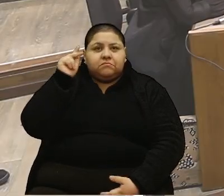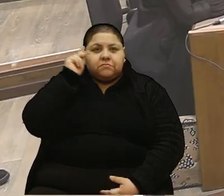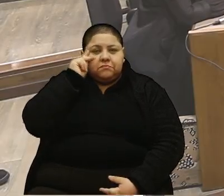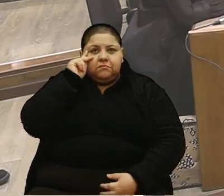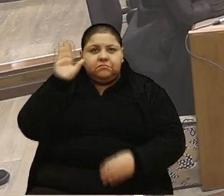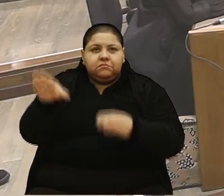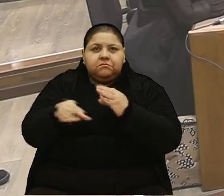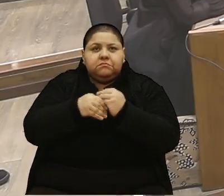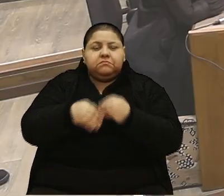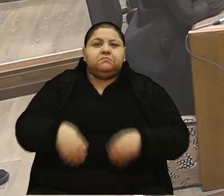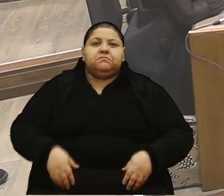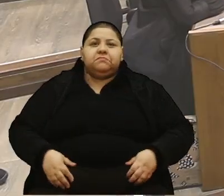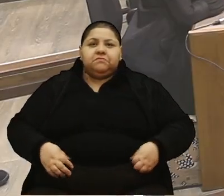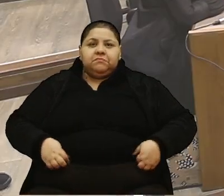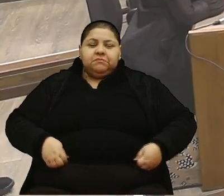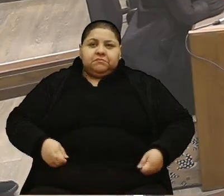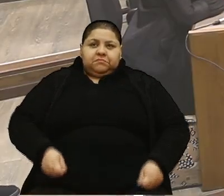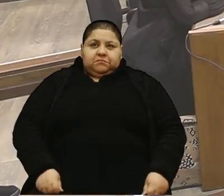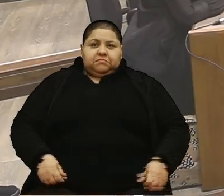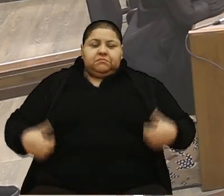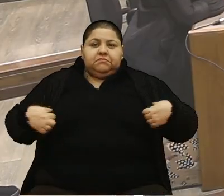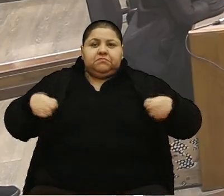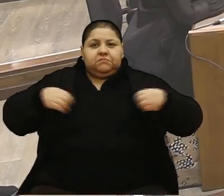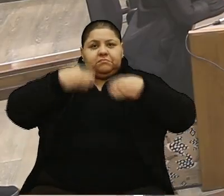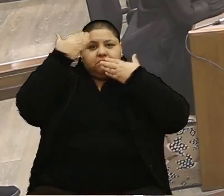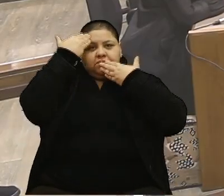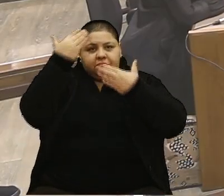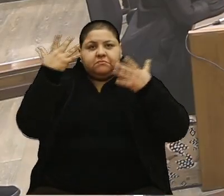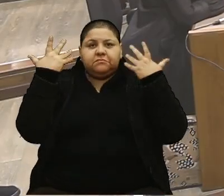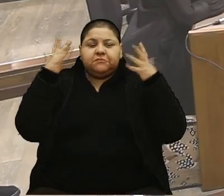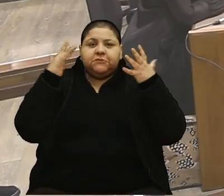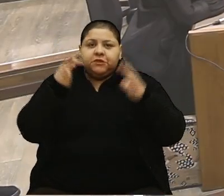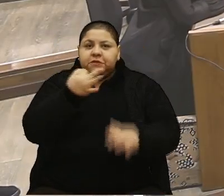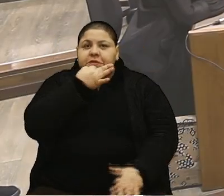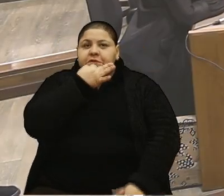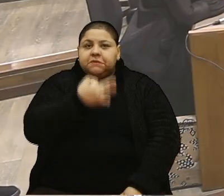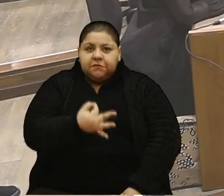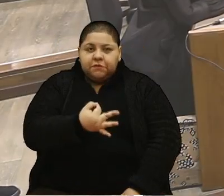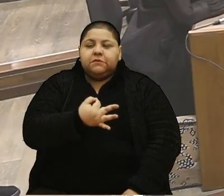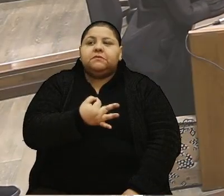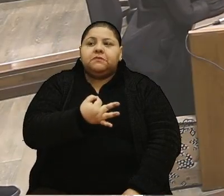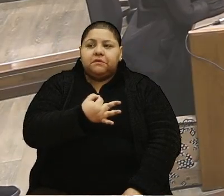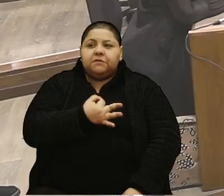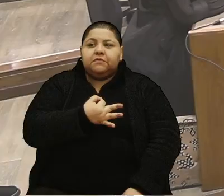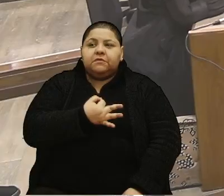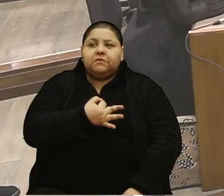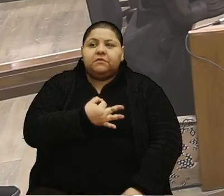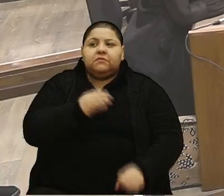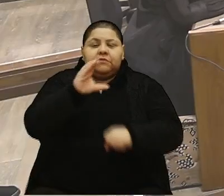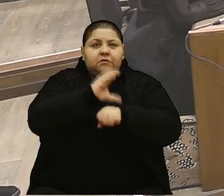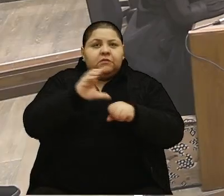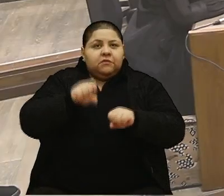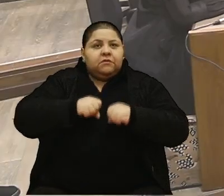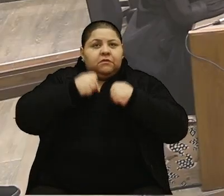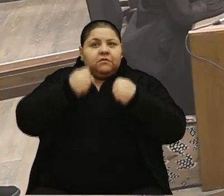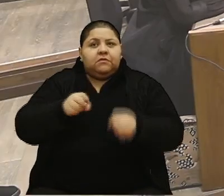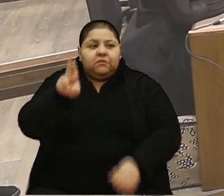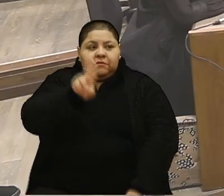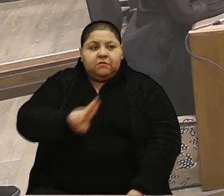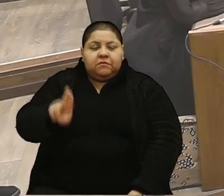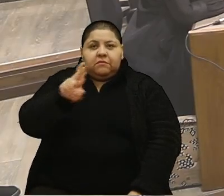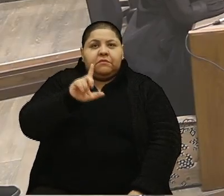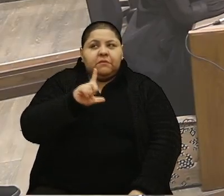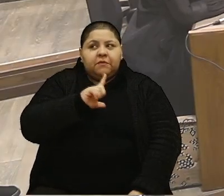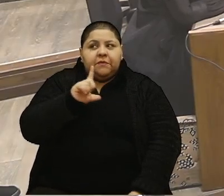sua parte. Muito obrigado, vereador Wagner. Parabéns pela posição do senhor. O Código de Defesa do Consumidor tem